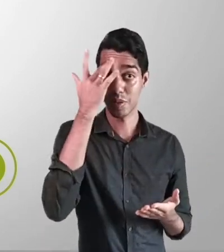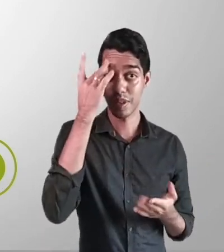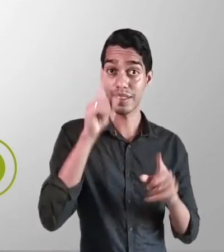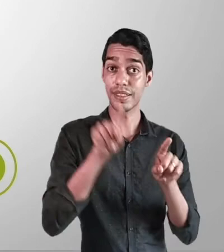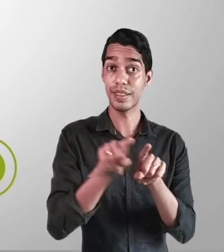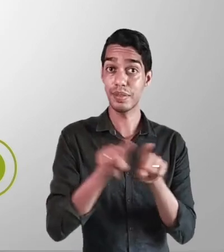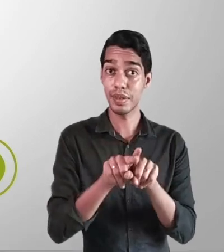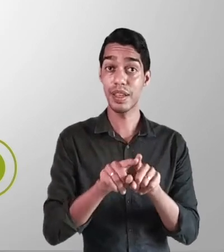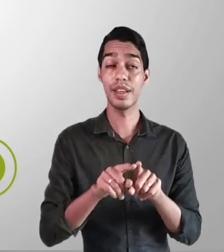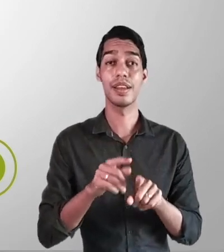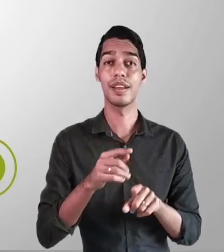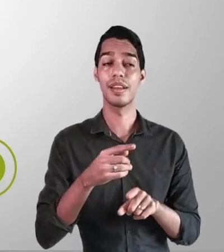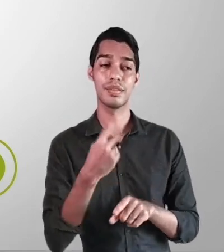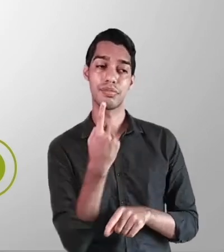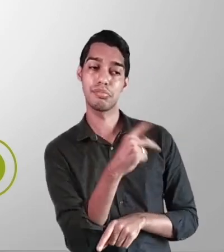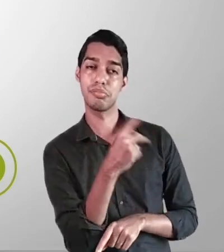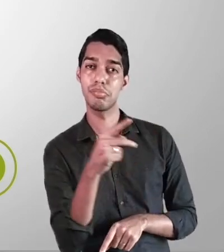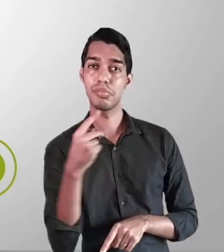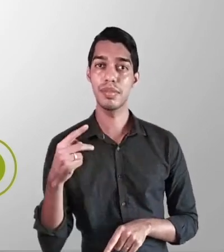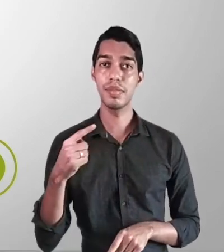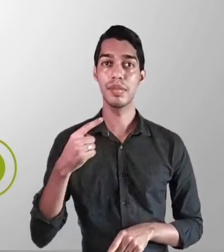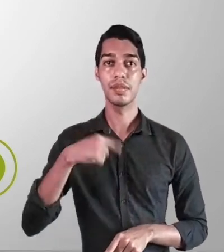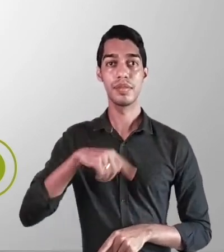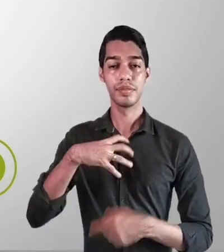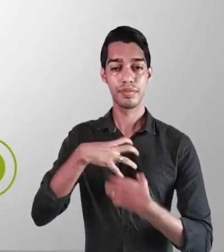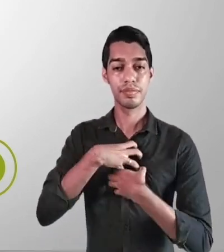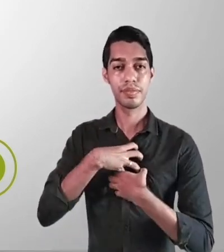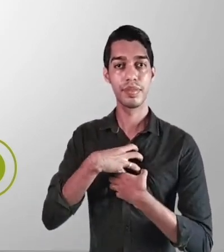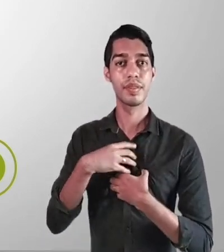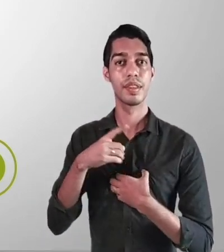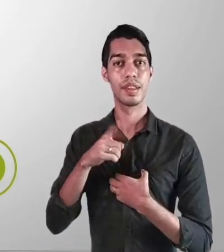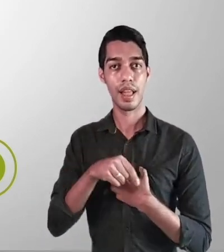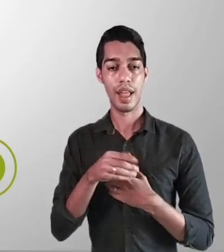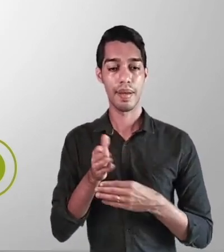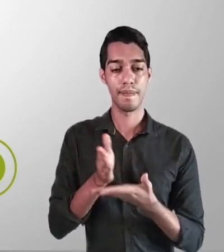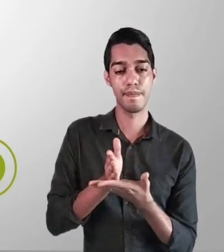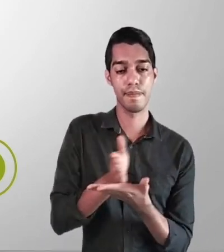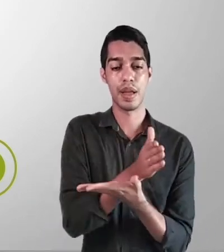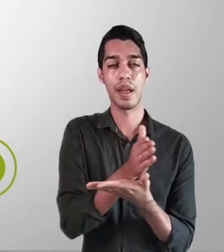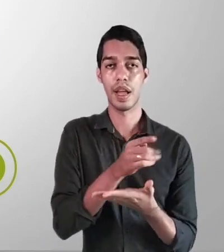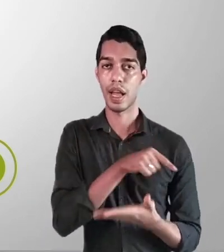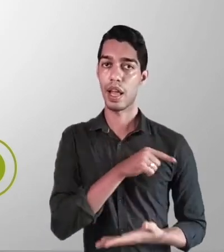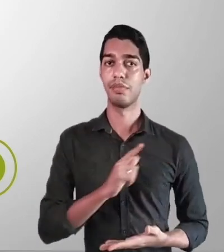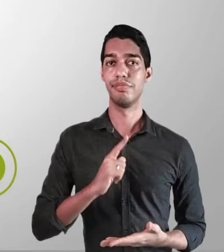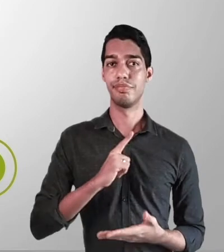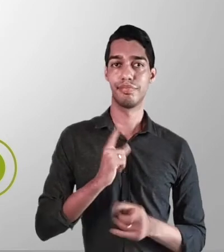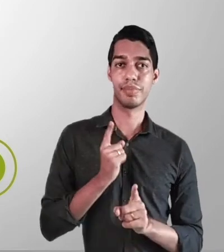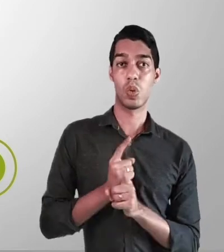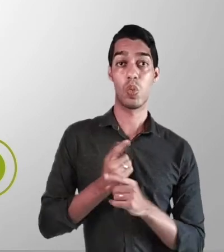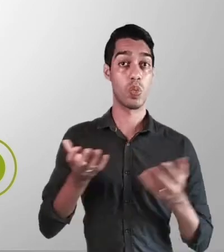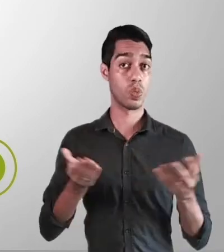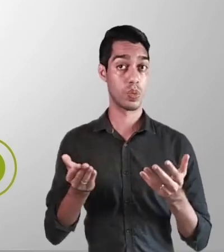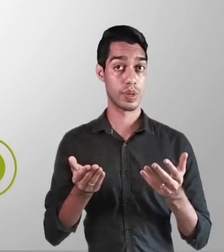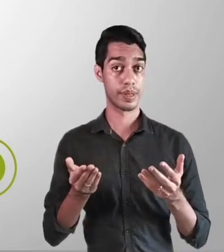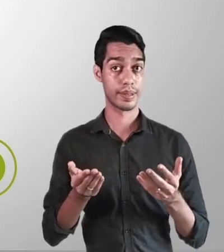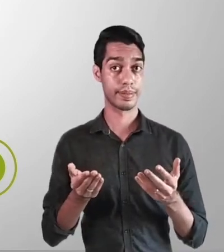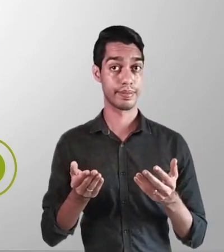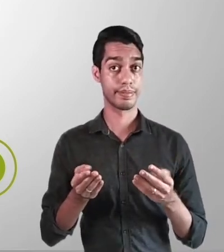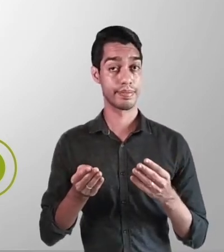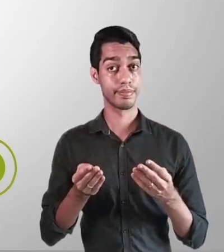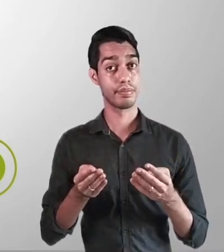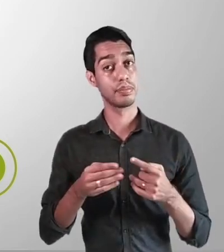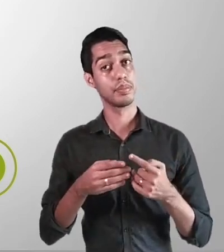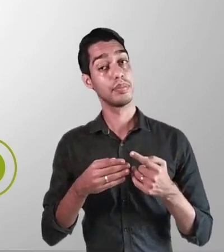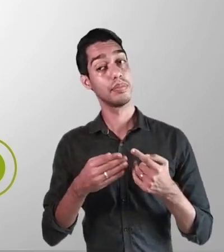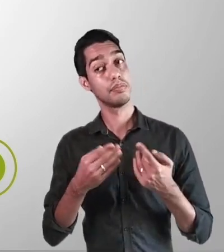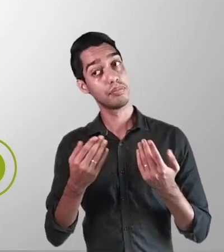de ciclo de educação que essa parcela da população, se encontra. E eu também, mas ao mesmo